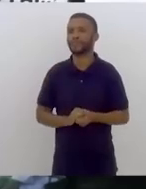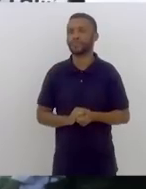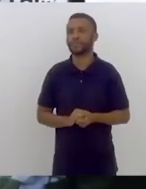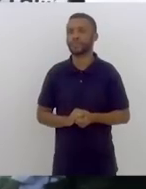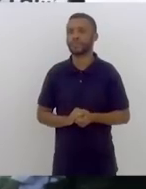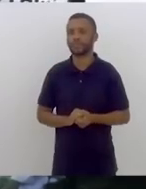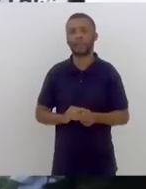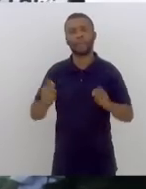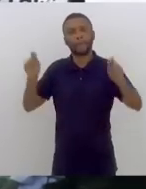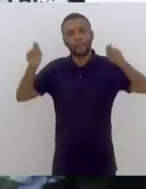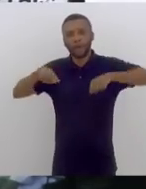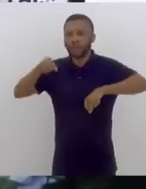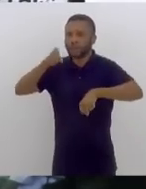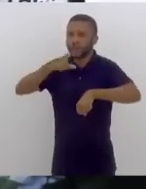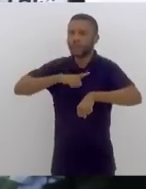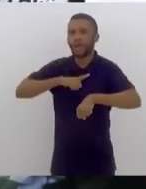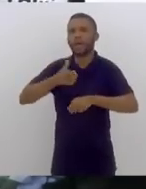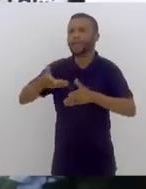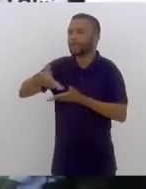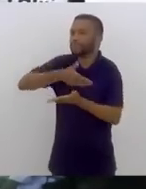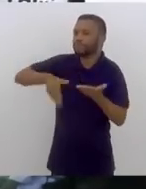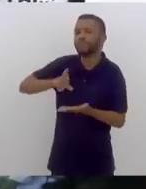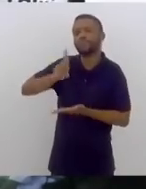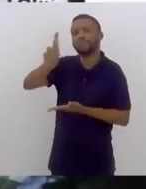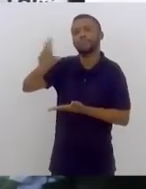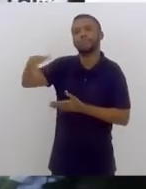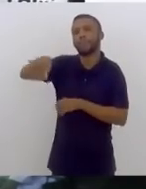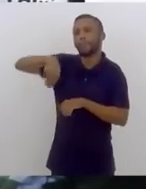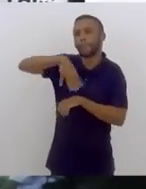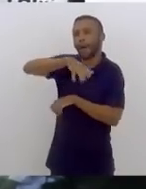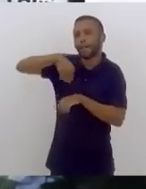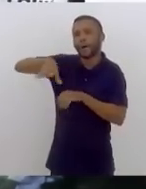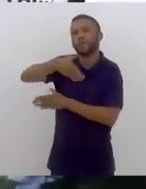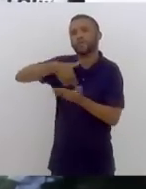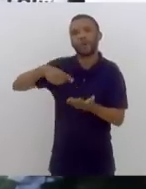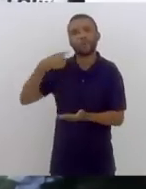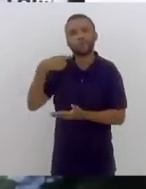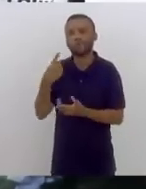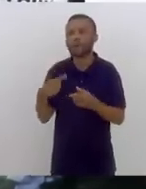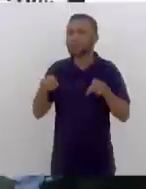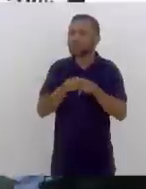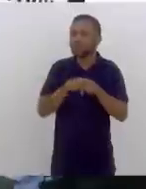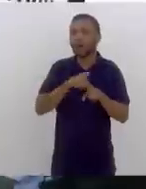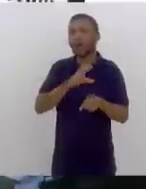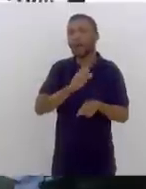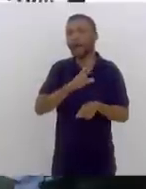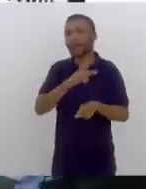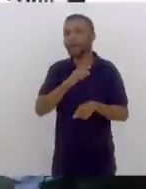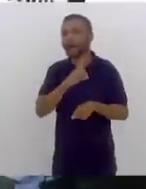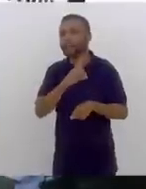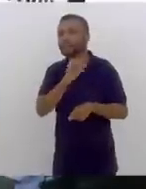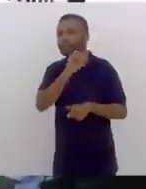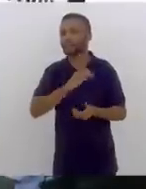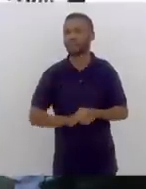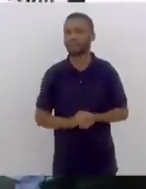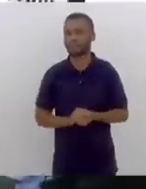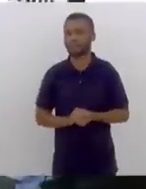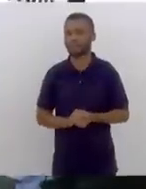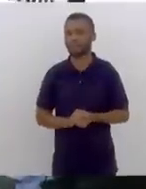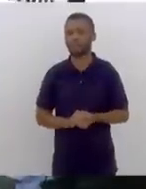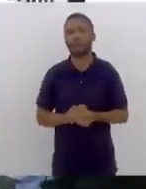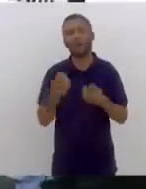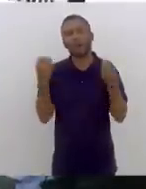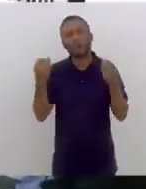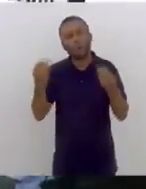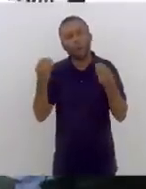possa ver a interlocução do advogado com a carpa onde já se viu